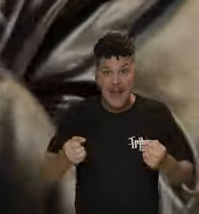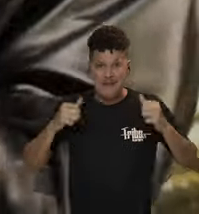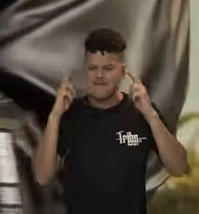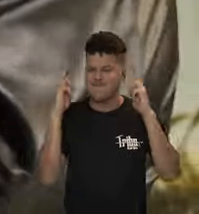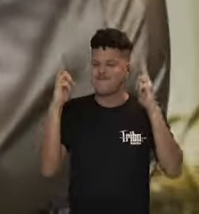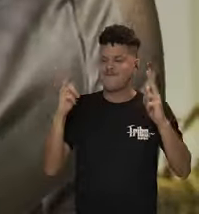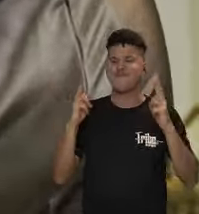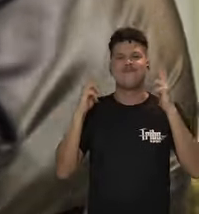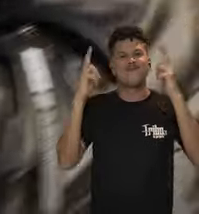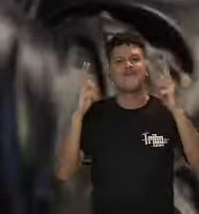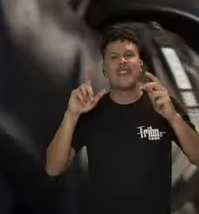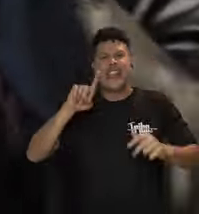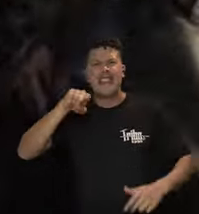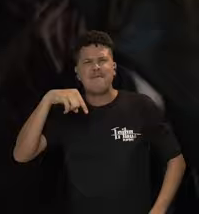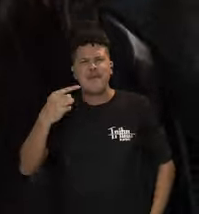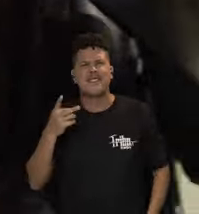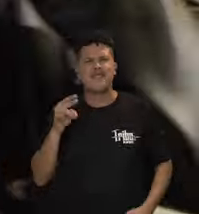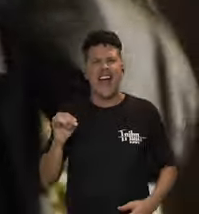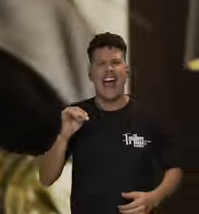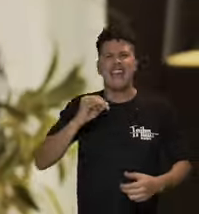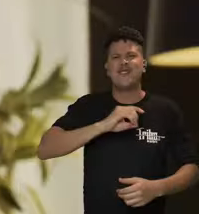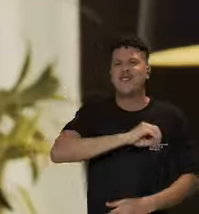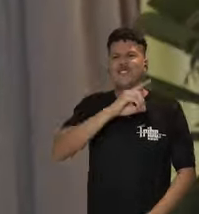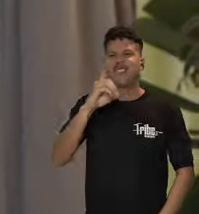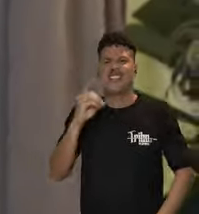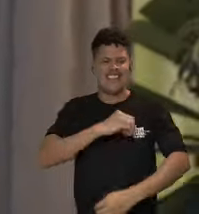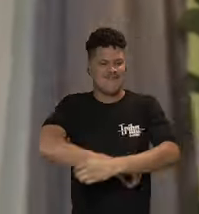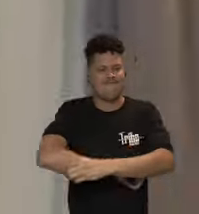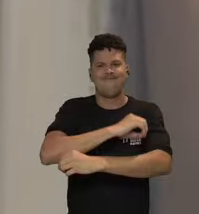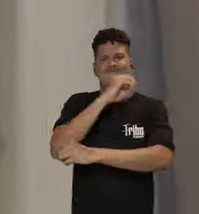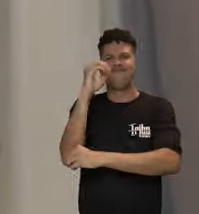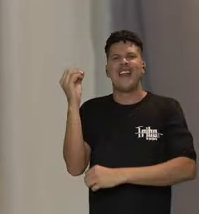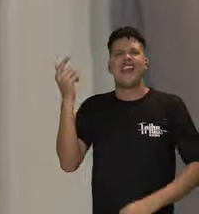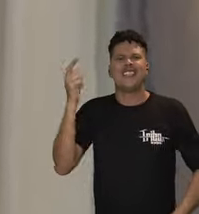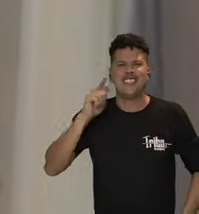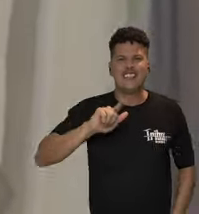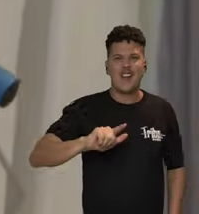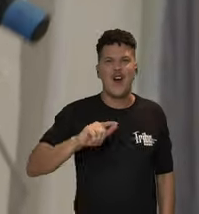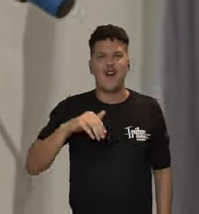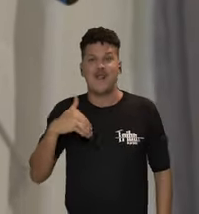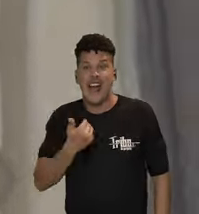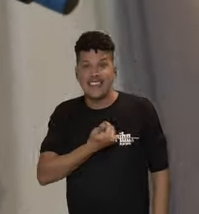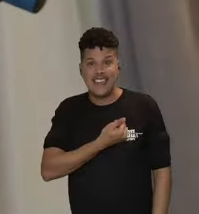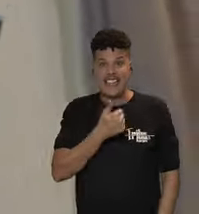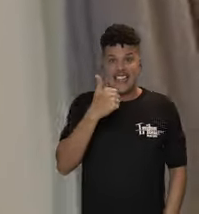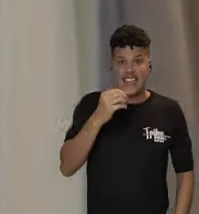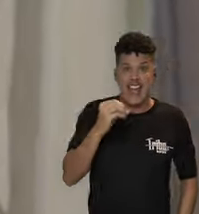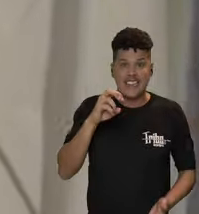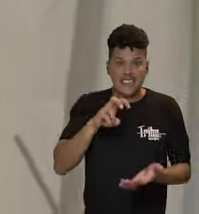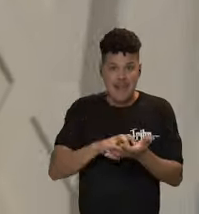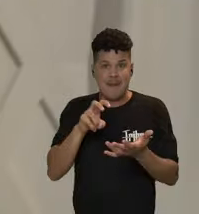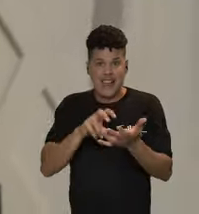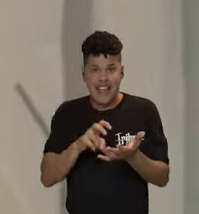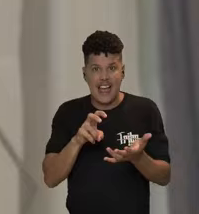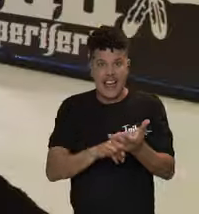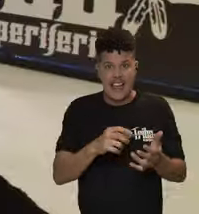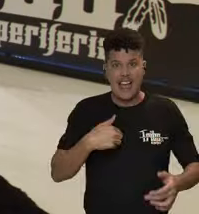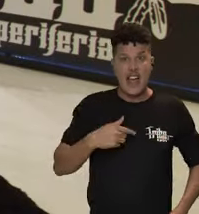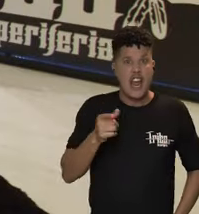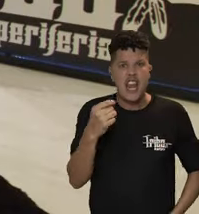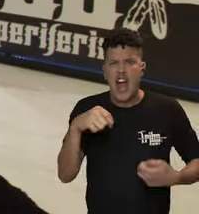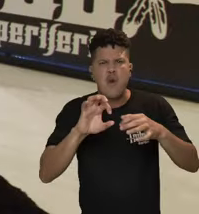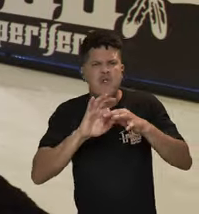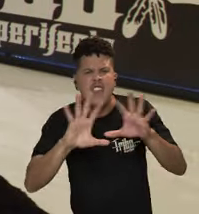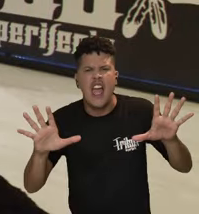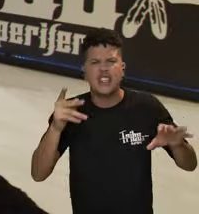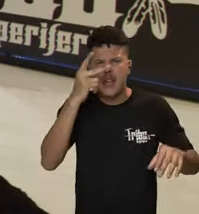Logo mais o dia vai amanhecer outra vez. E é nós de novo em 10 horas da manhã do chinês. Não deixe ninguém roubar